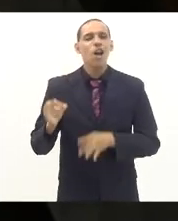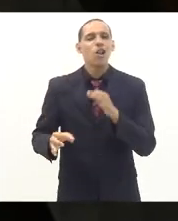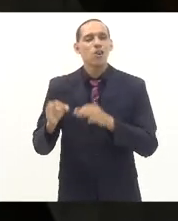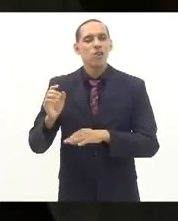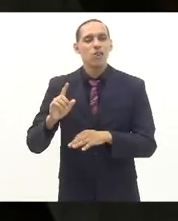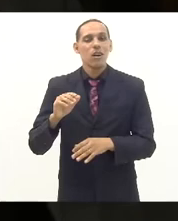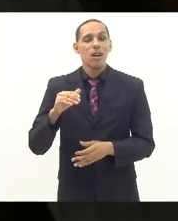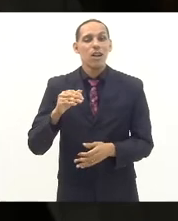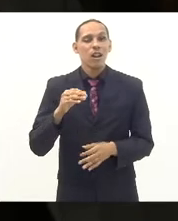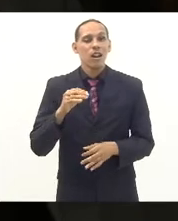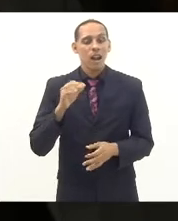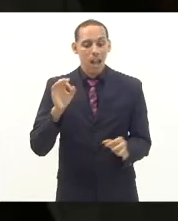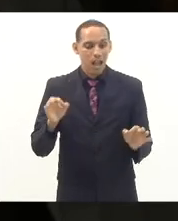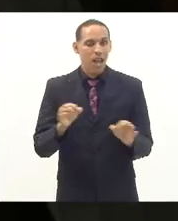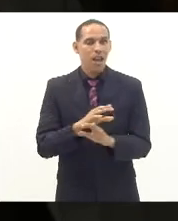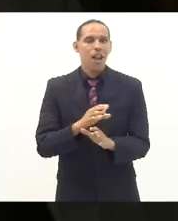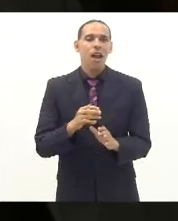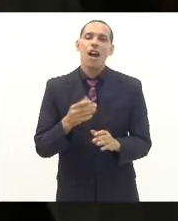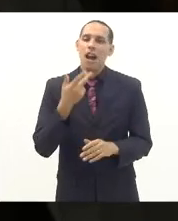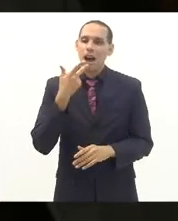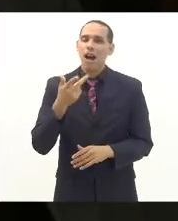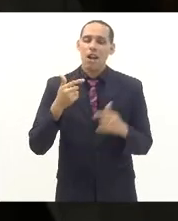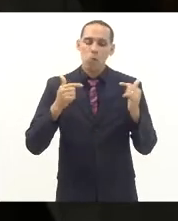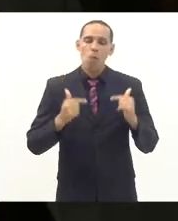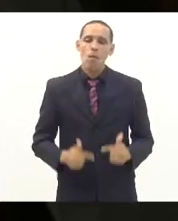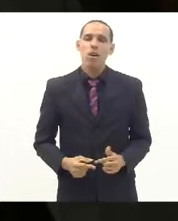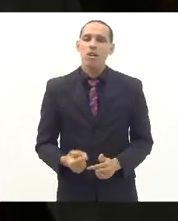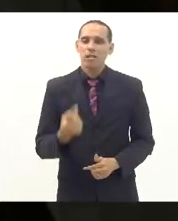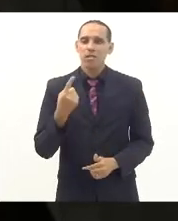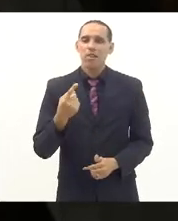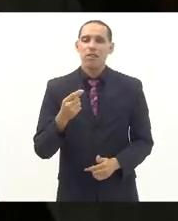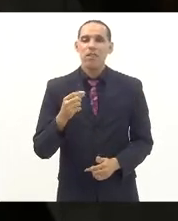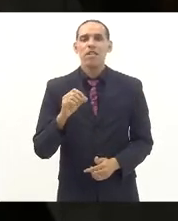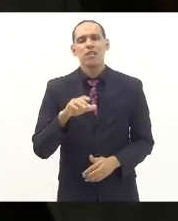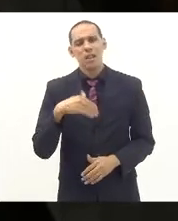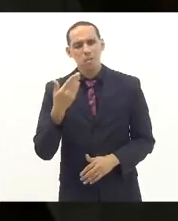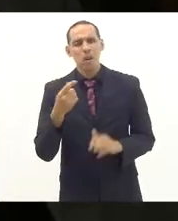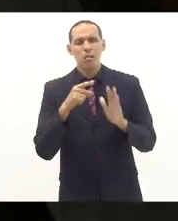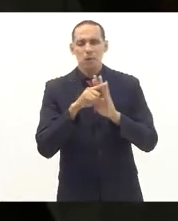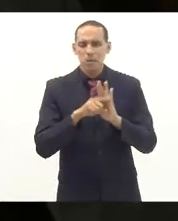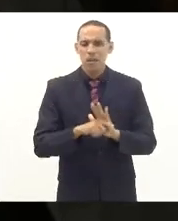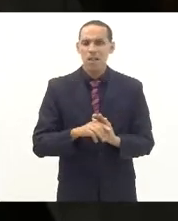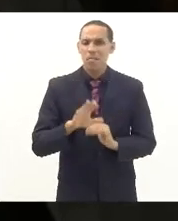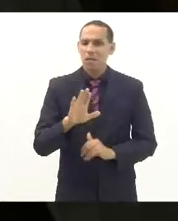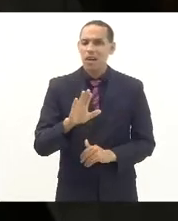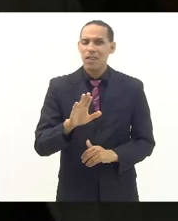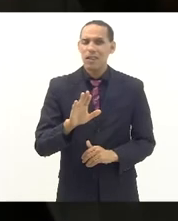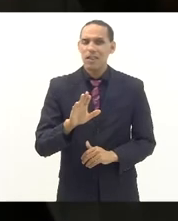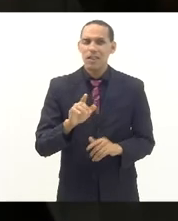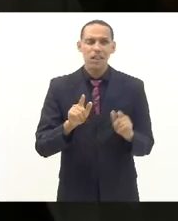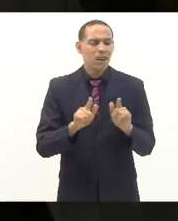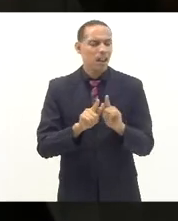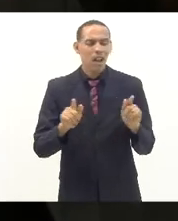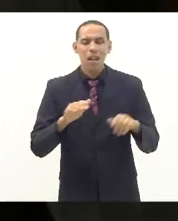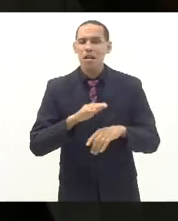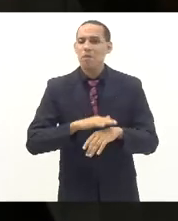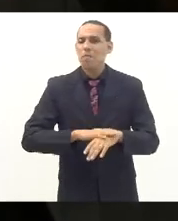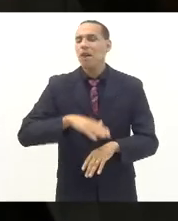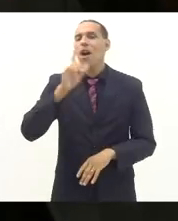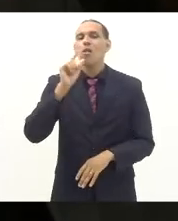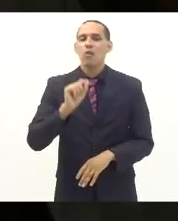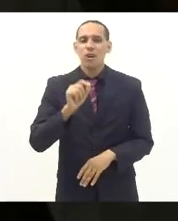julgamento quanto os julgamentos forem concluídos adaptações foram concluídos os ligamentos quando houver agora mais grave do que isso